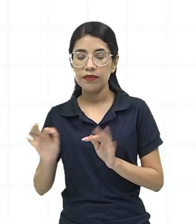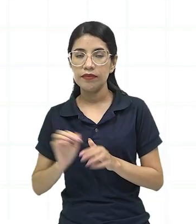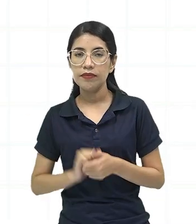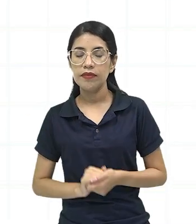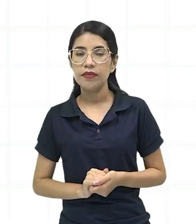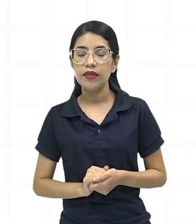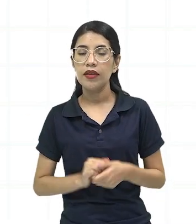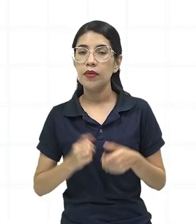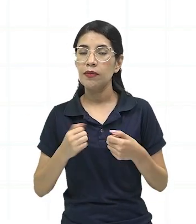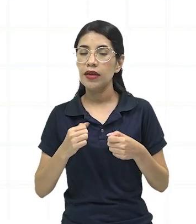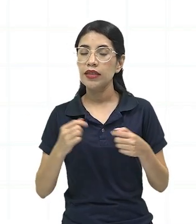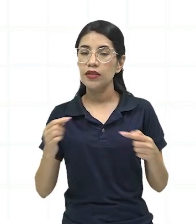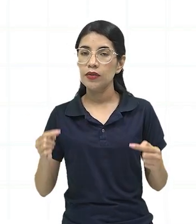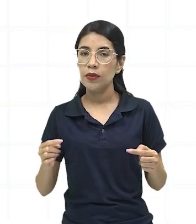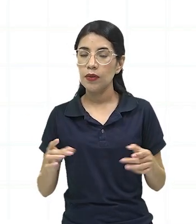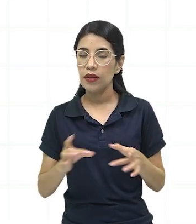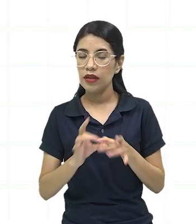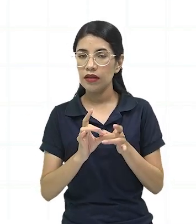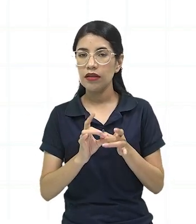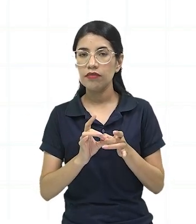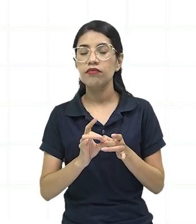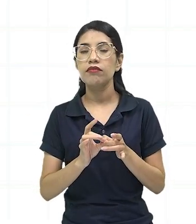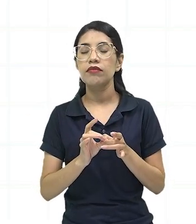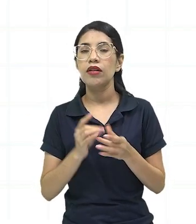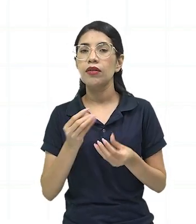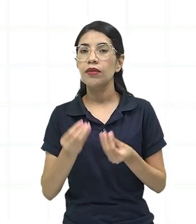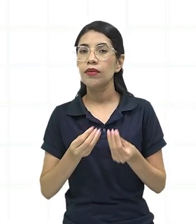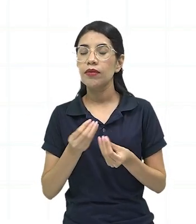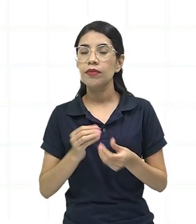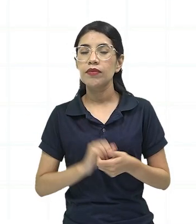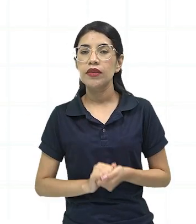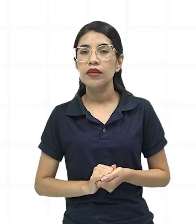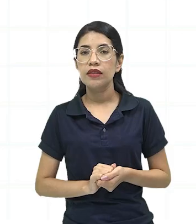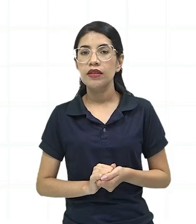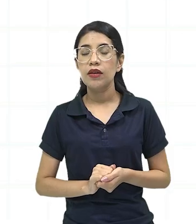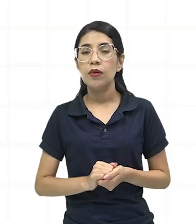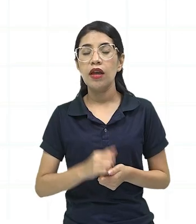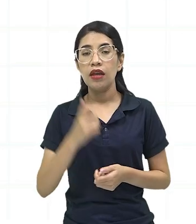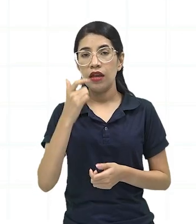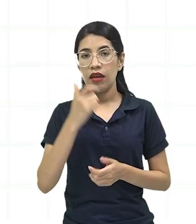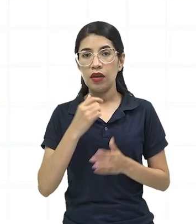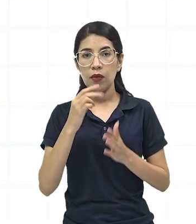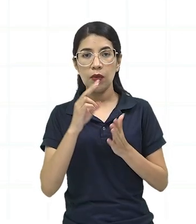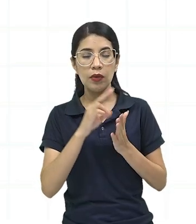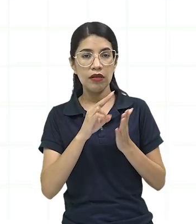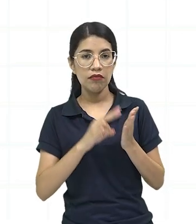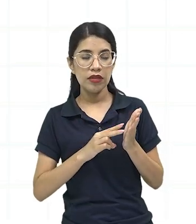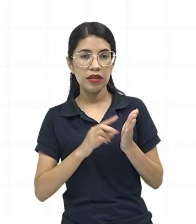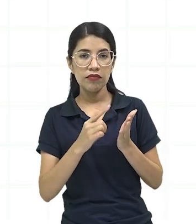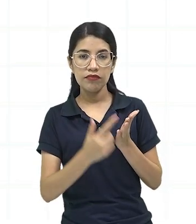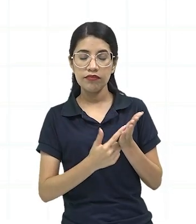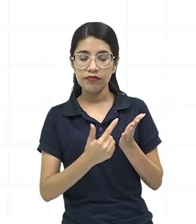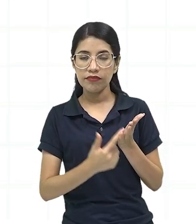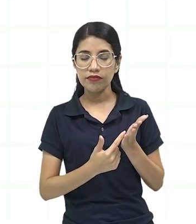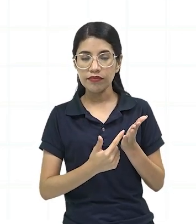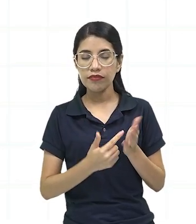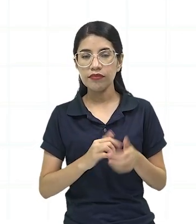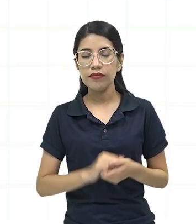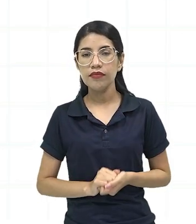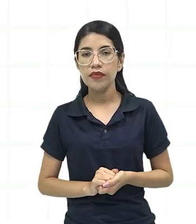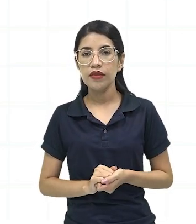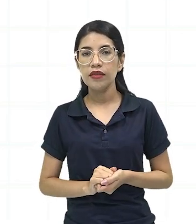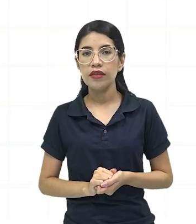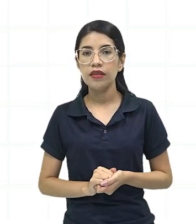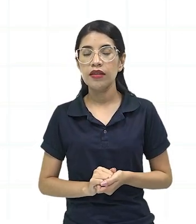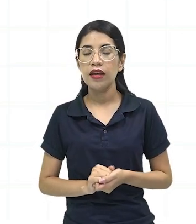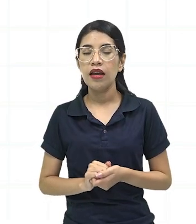quero ligar esse enunciado. Imagina, professora, eu li o livro. Você me emprestou o livro. Não fica até meio assim? Ou então,